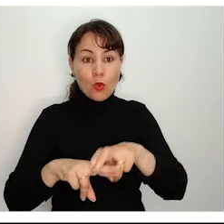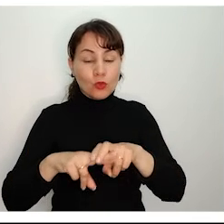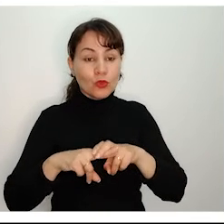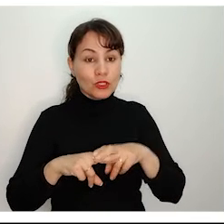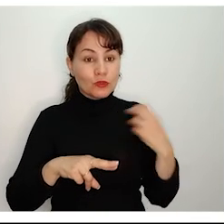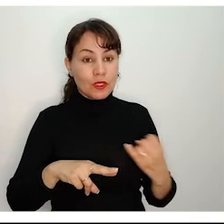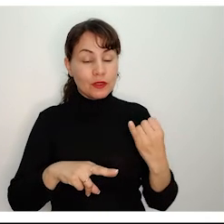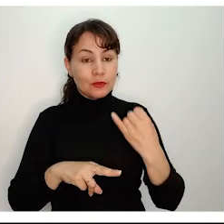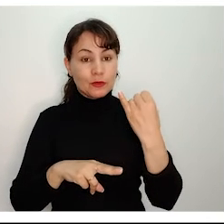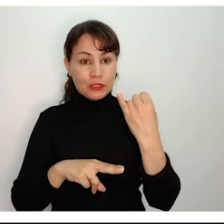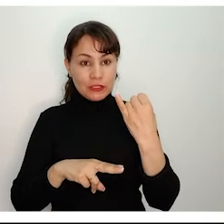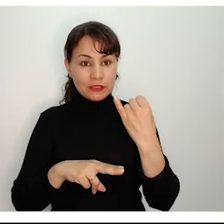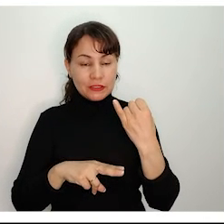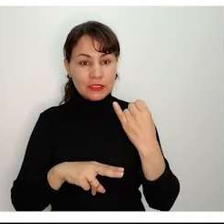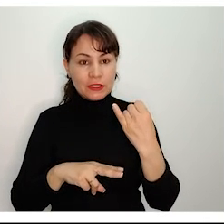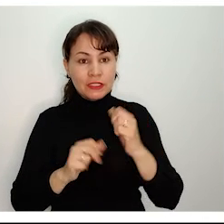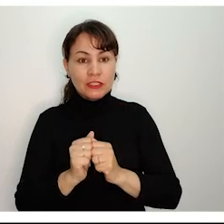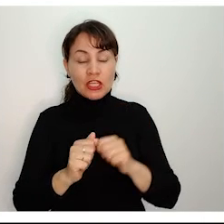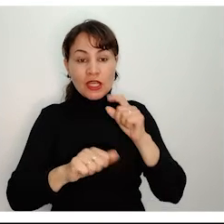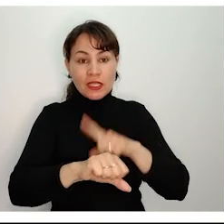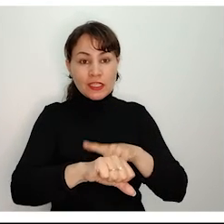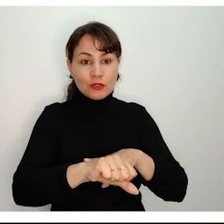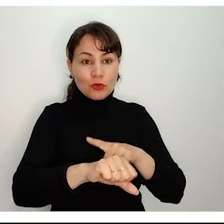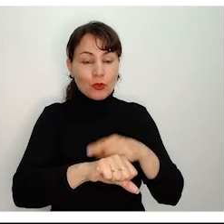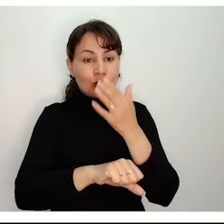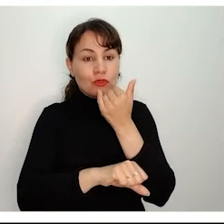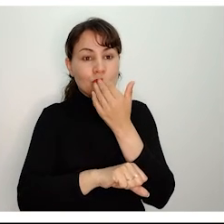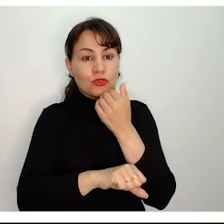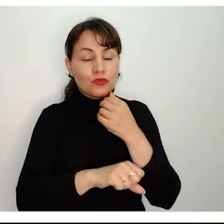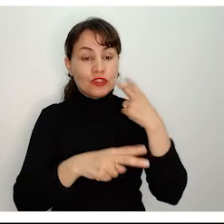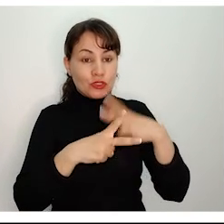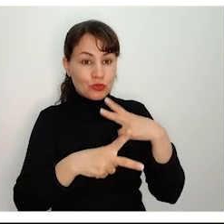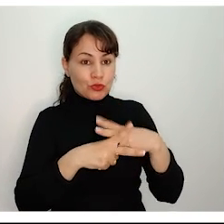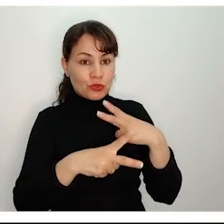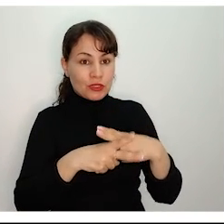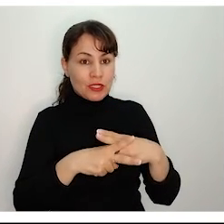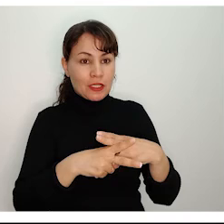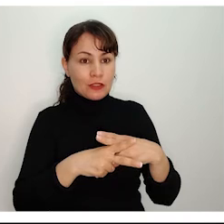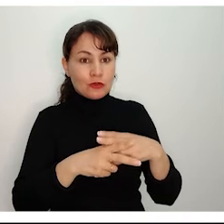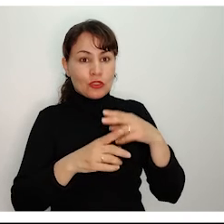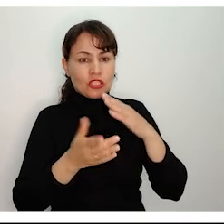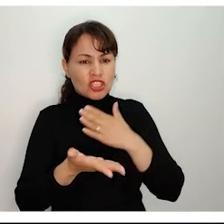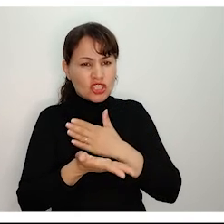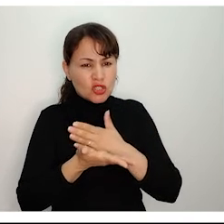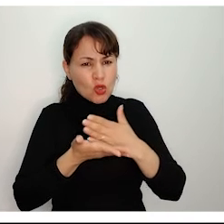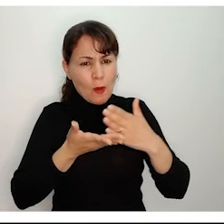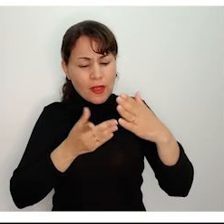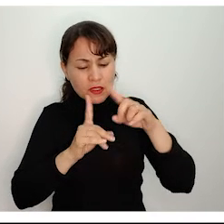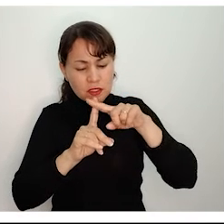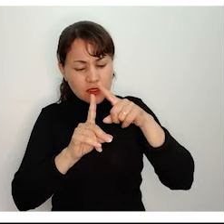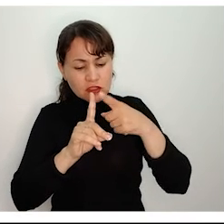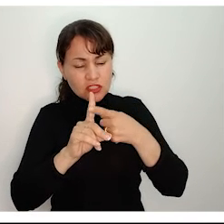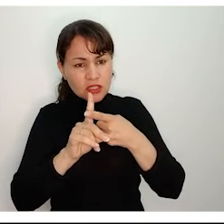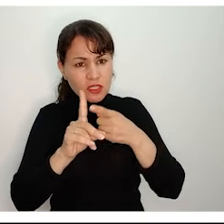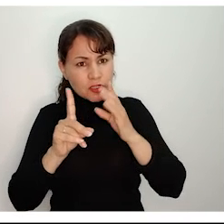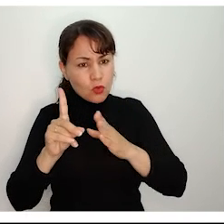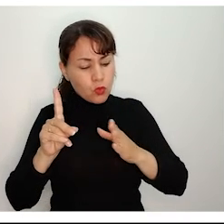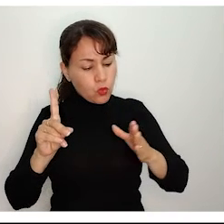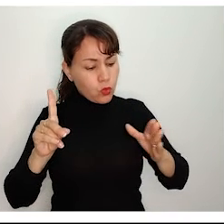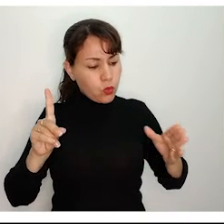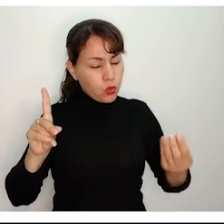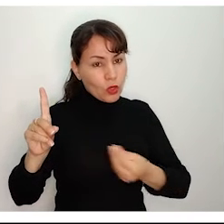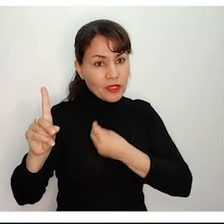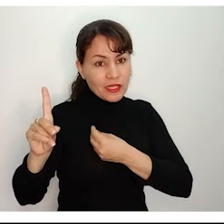aprendizado. Então, por isso, é importante que essa situação nutritiva seja cuidada desde a gestação e